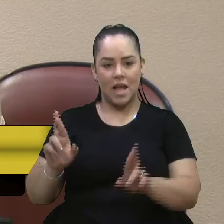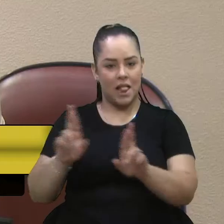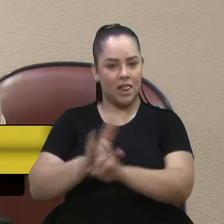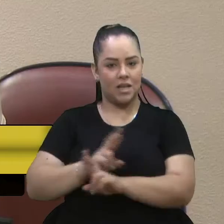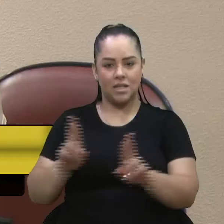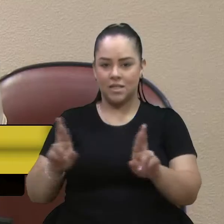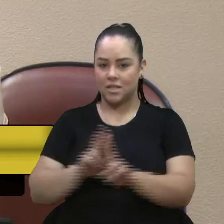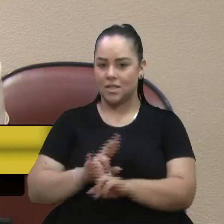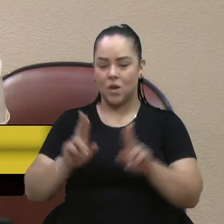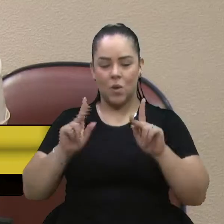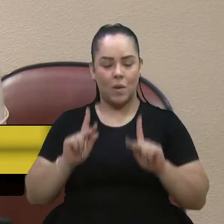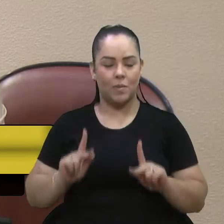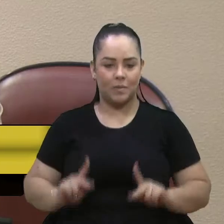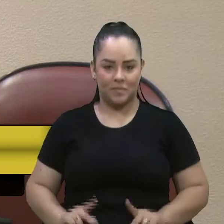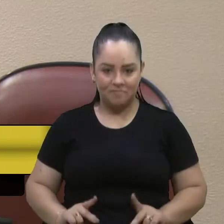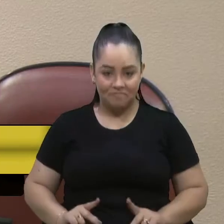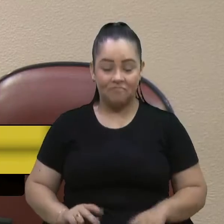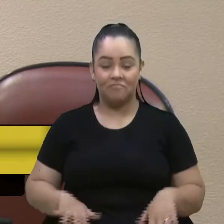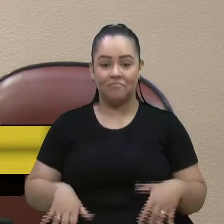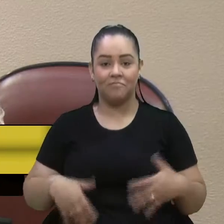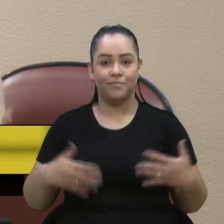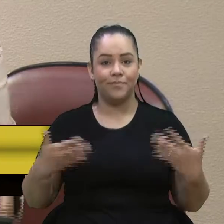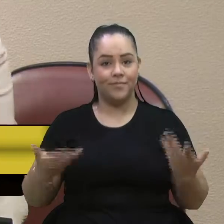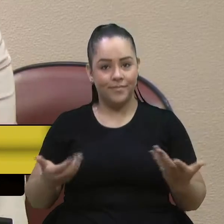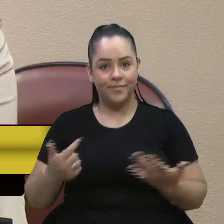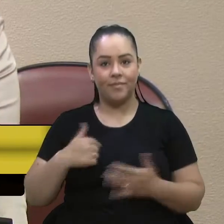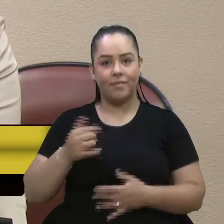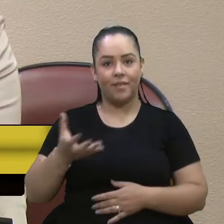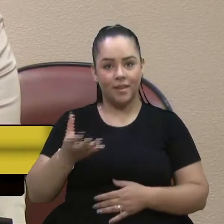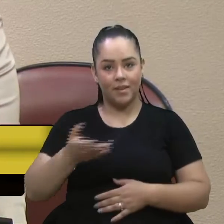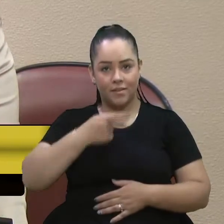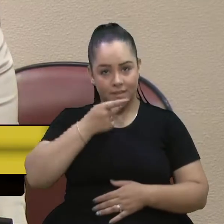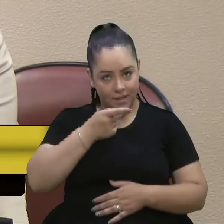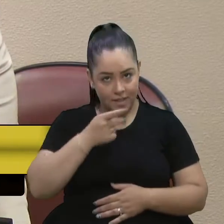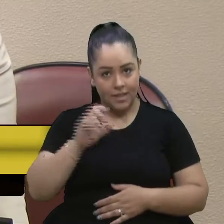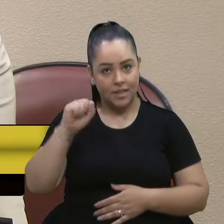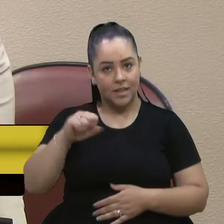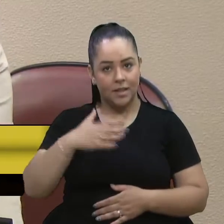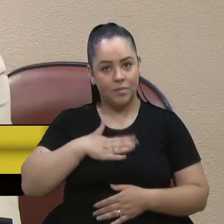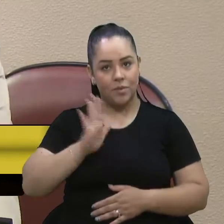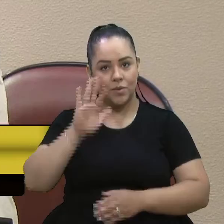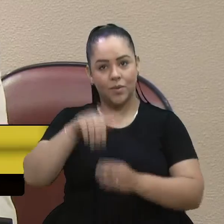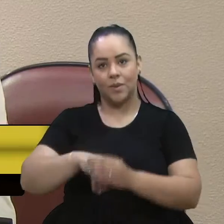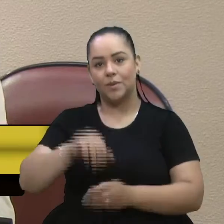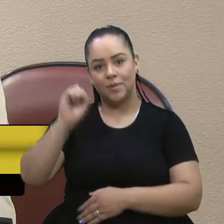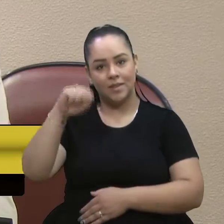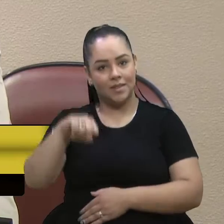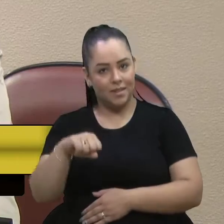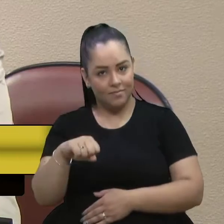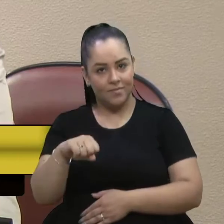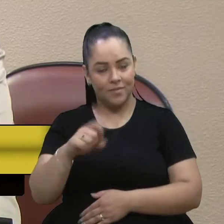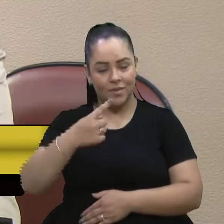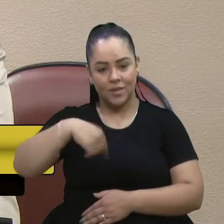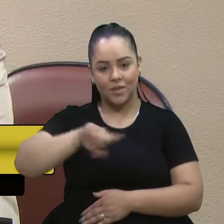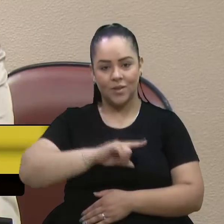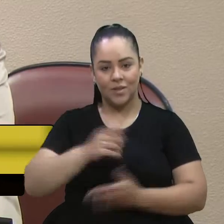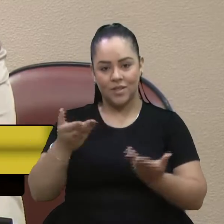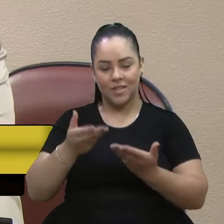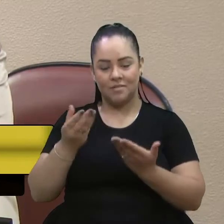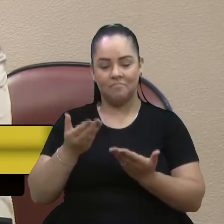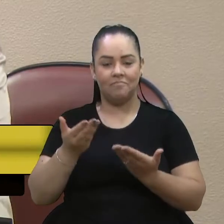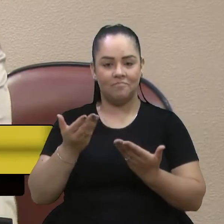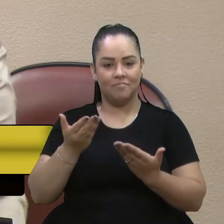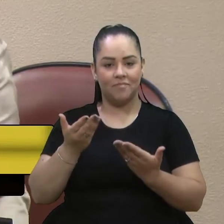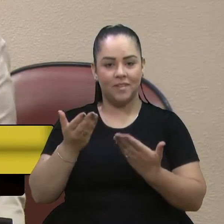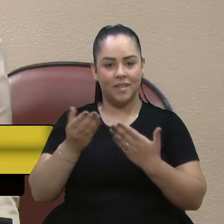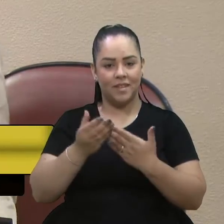pessoas, efetivamente. Então, eu quero externar aqui que, obviamente, né, o meu voto é favorável. Nós já encaminhamos esse voto de